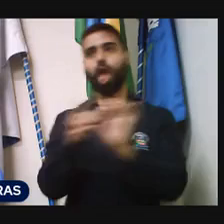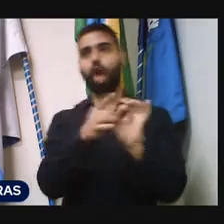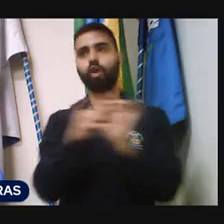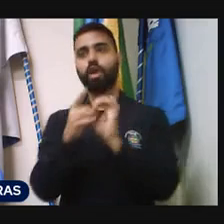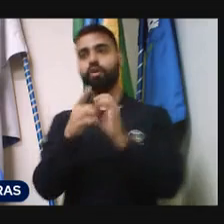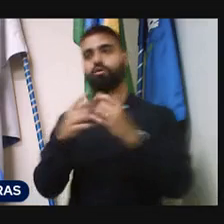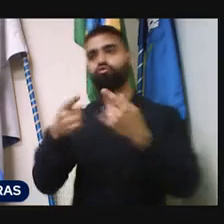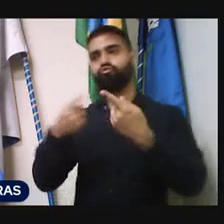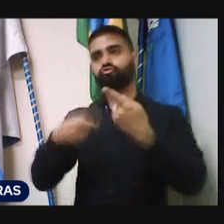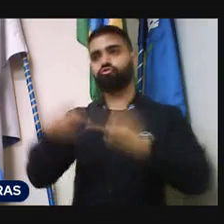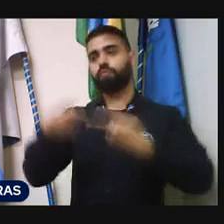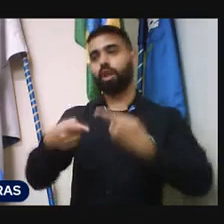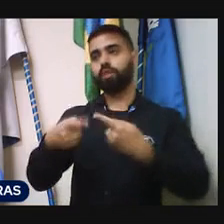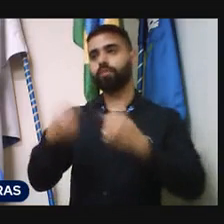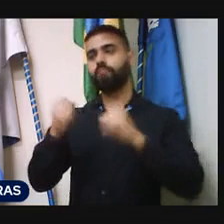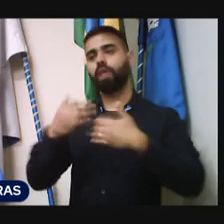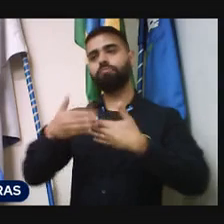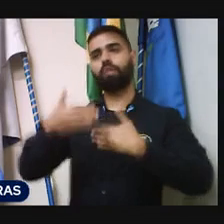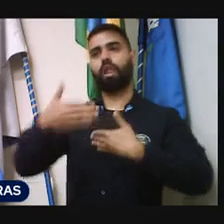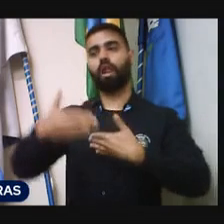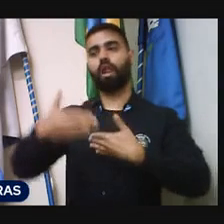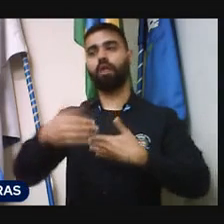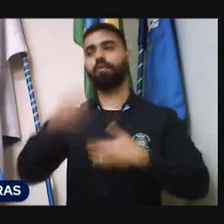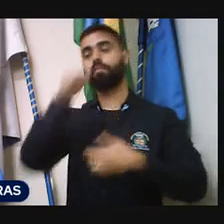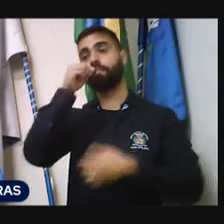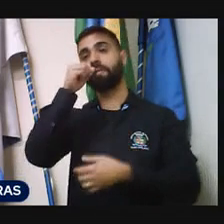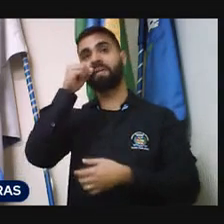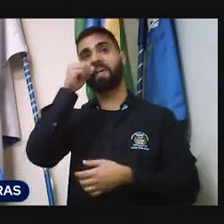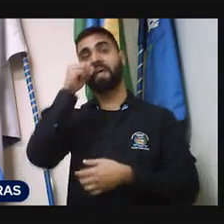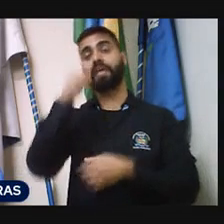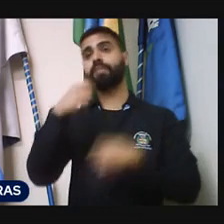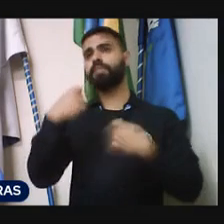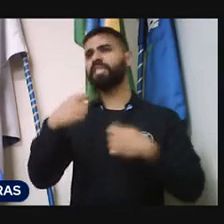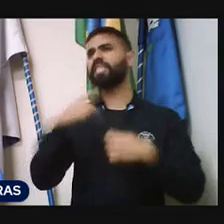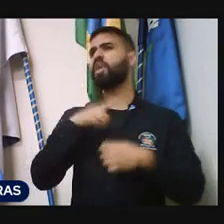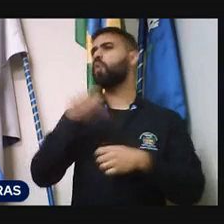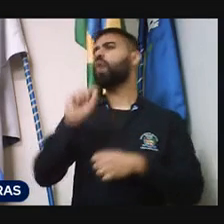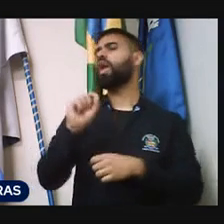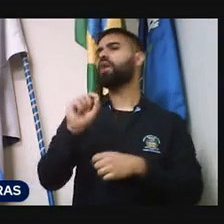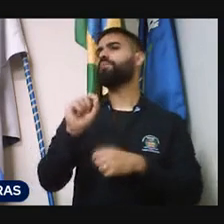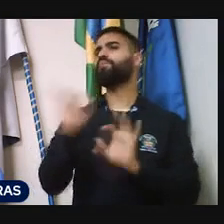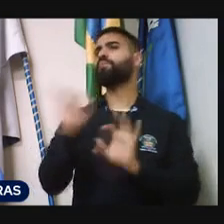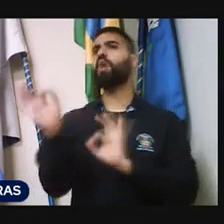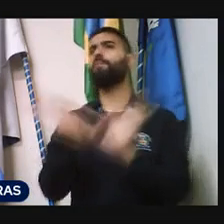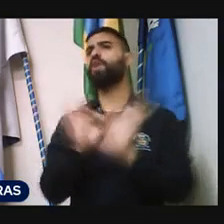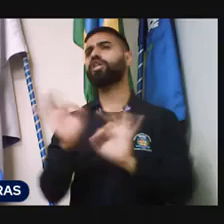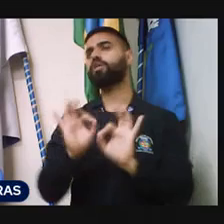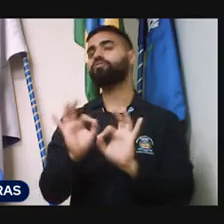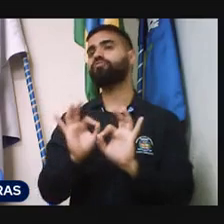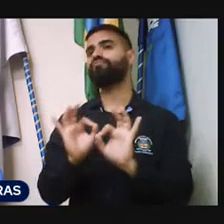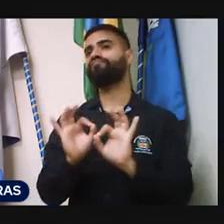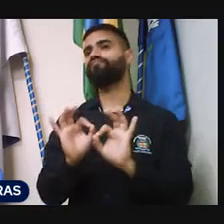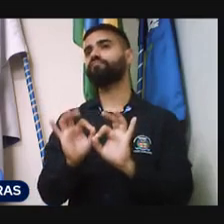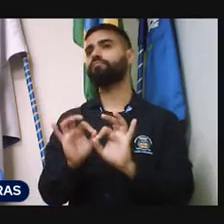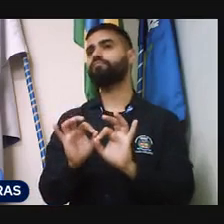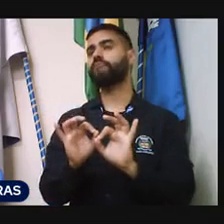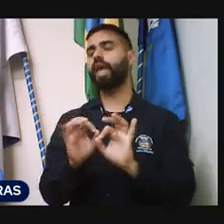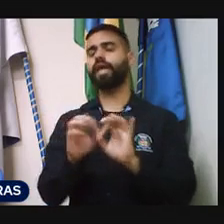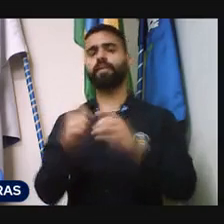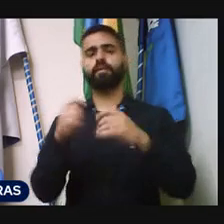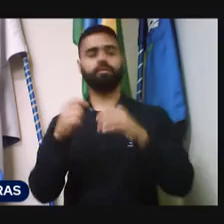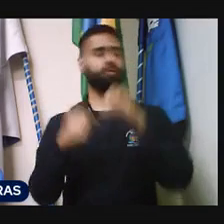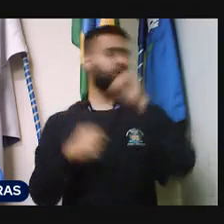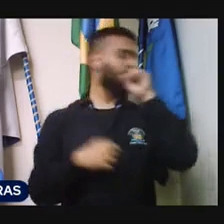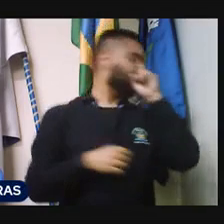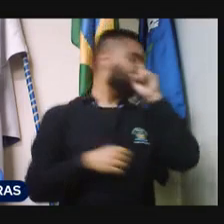políticos para que a gente possa avançar e a gente precisa de projeto não de ações pontuais nós